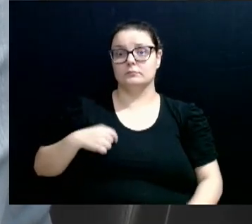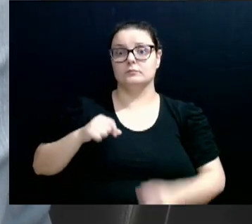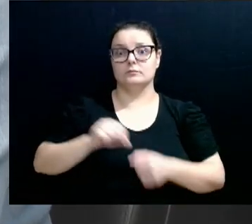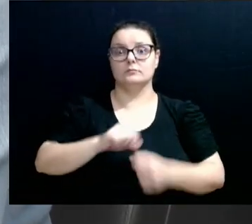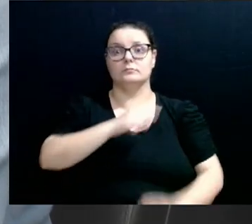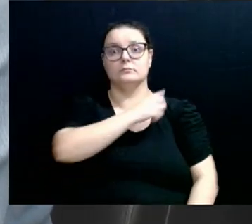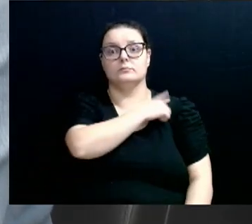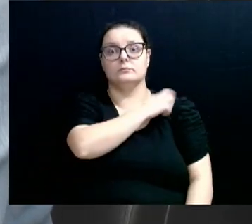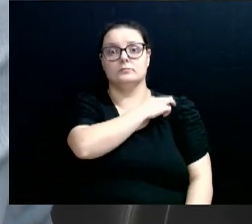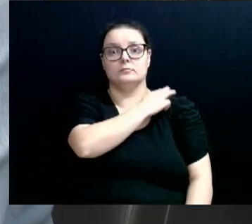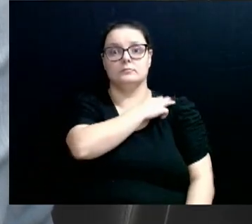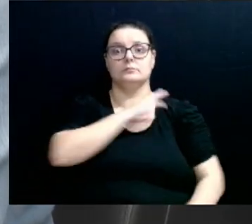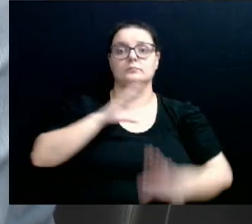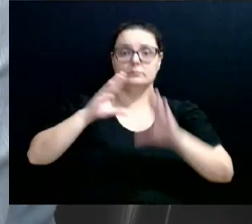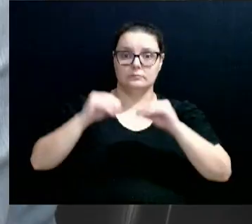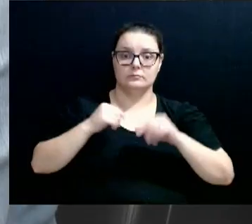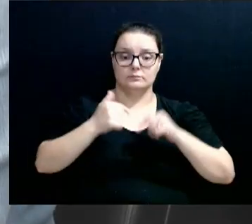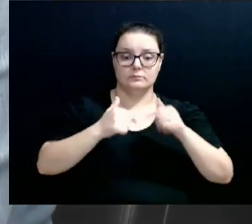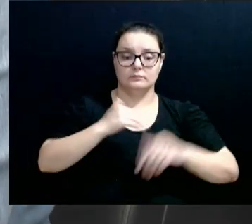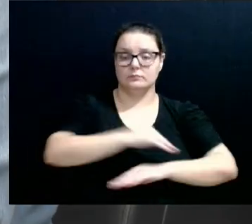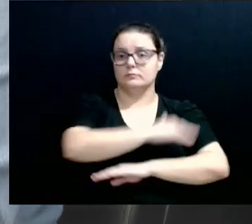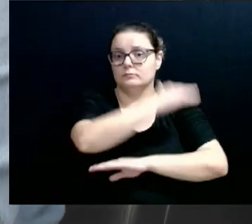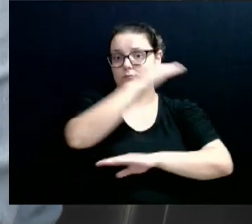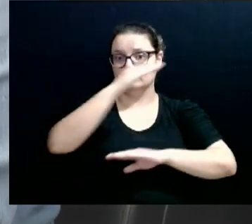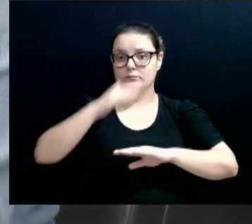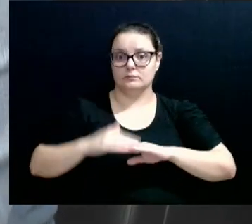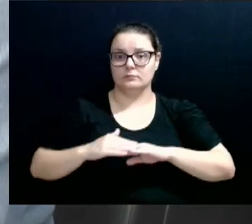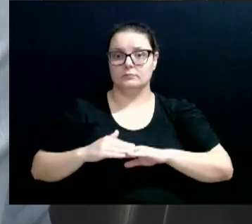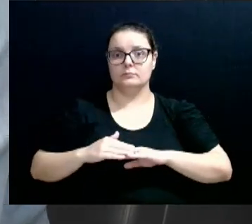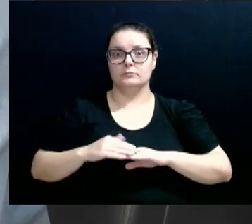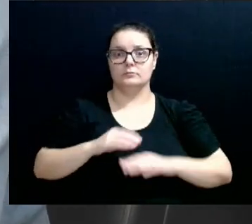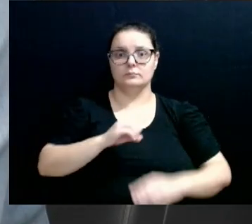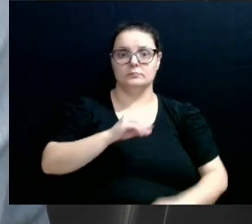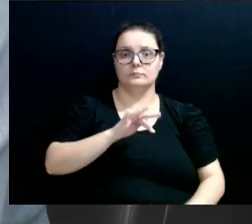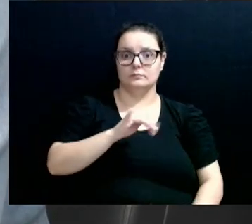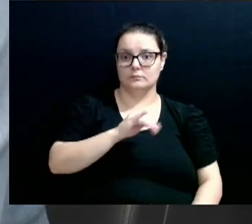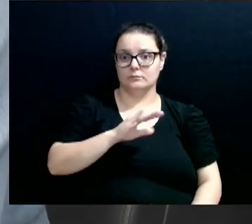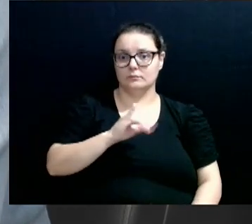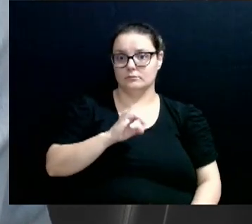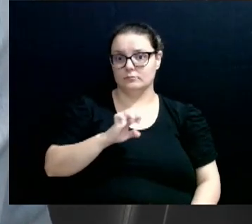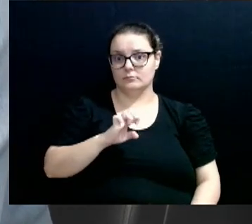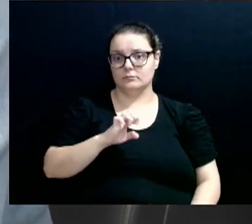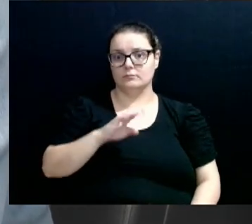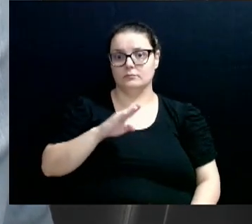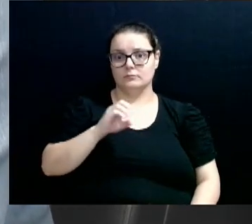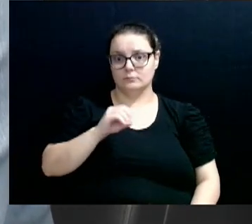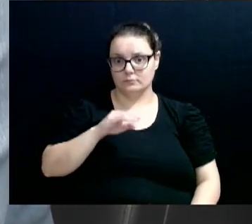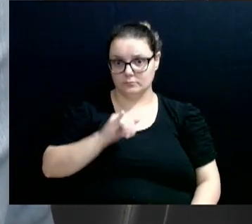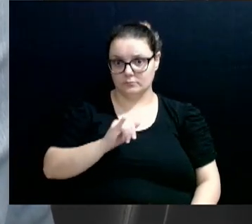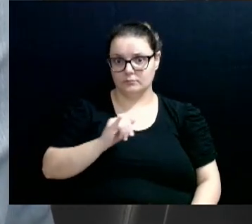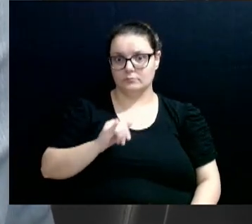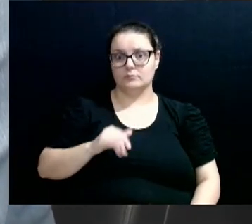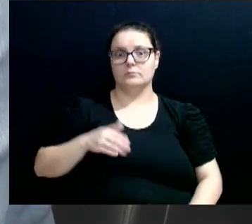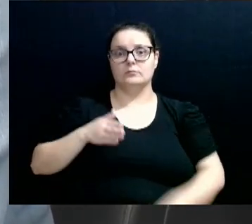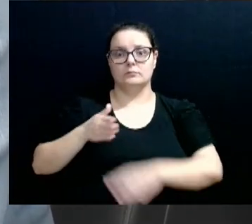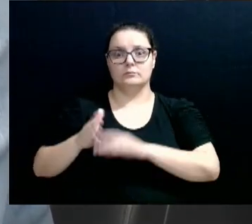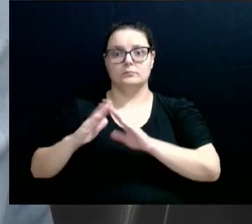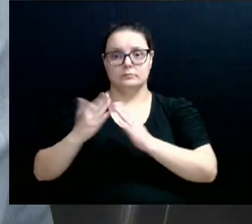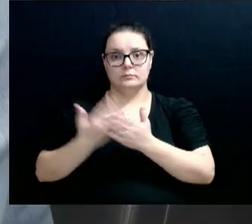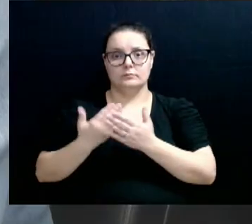Eu trabalhava durante o dia, eu era office boy e ia para a escola à noite. E eu tive um professor de